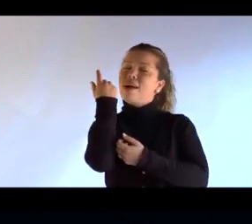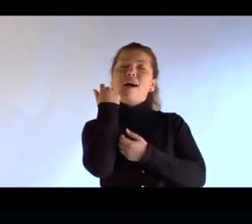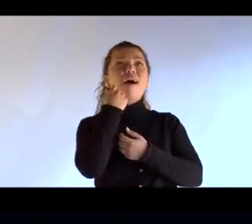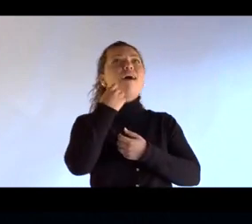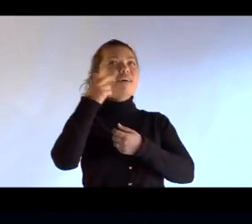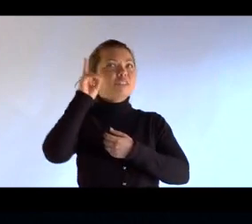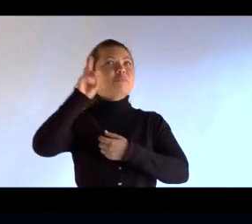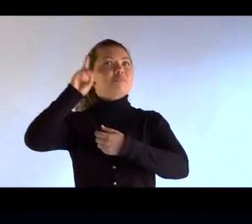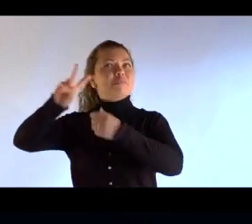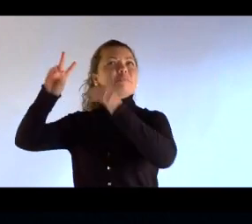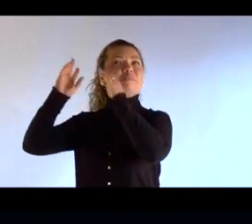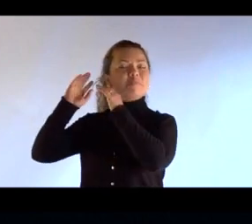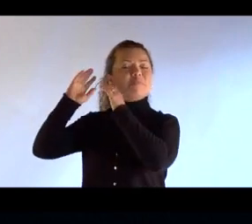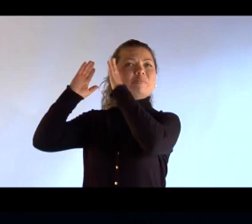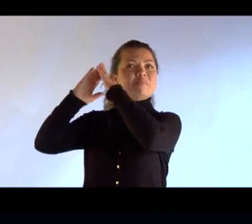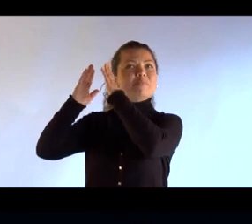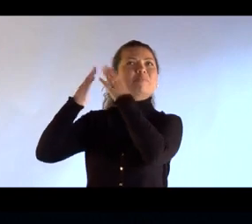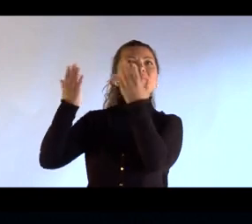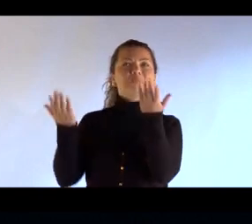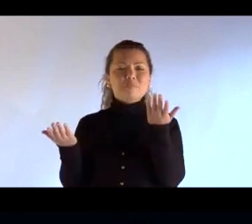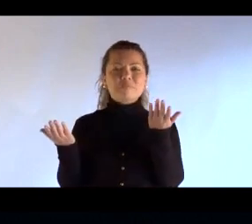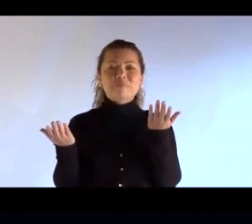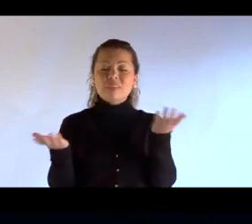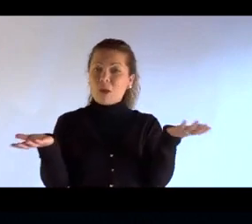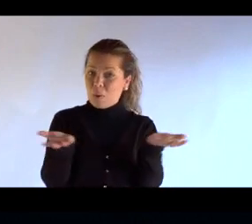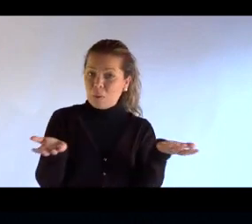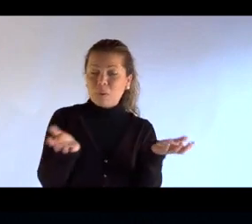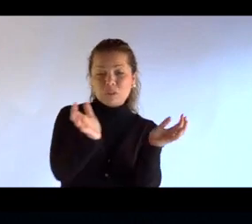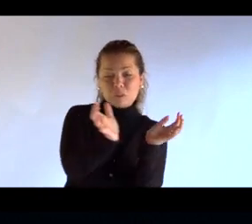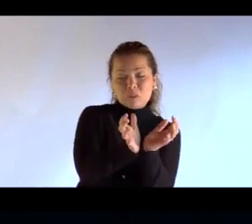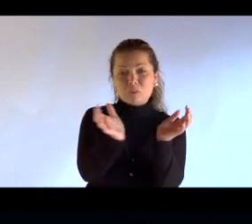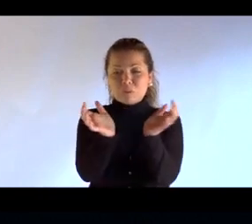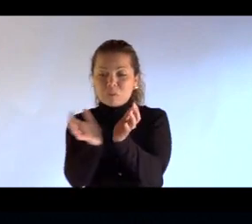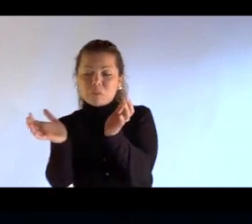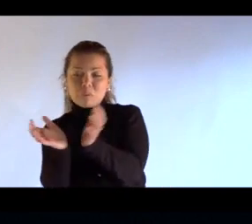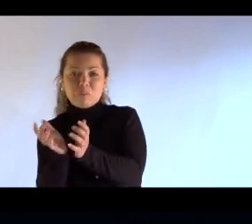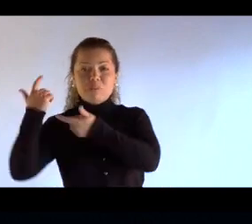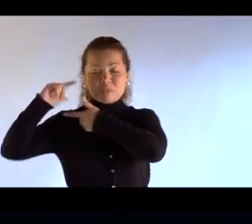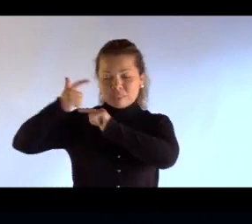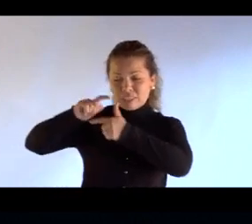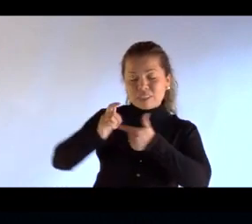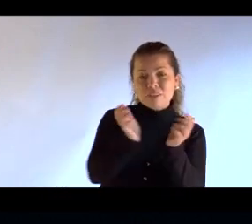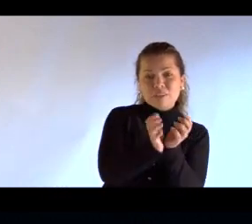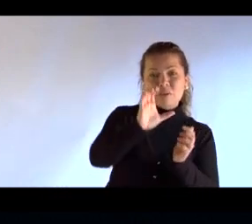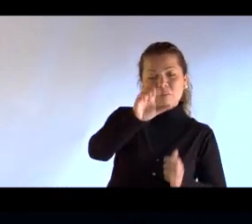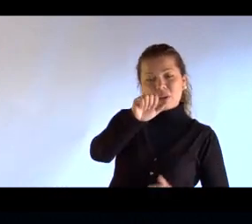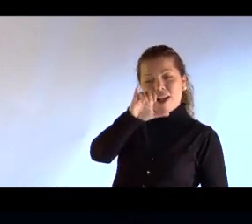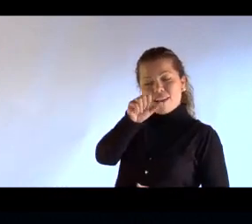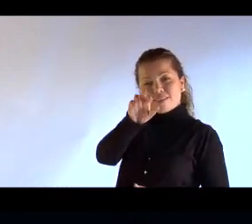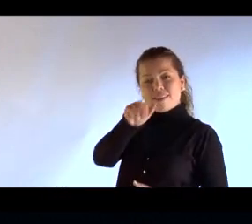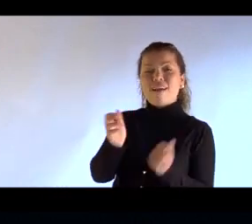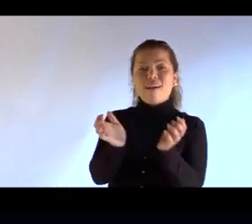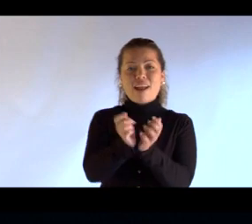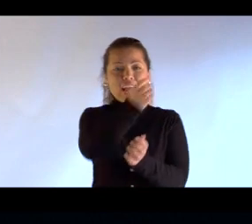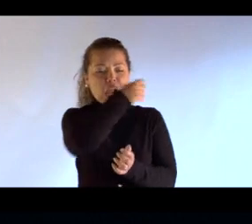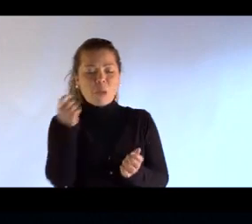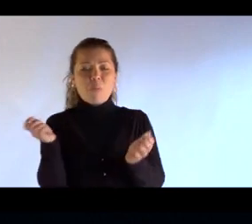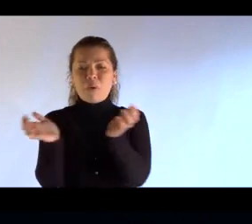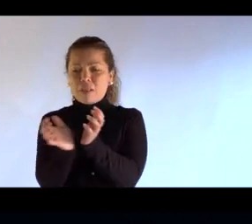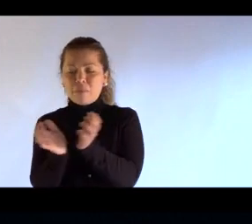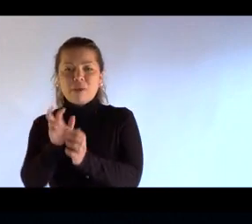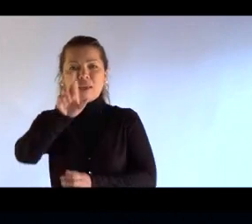Juntamente com o sítio urbano de Iguape, estes elementos contam aos de dentro e aos de fora uma trajetória de fausto e